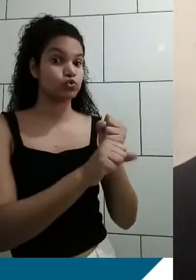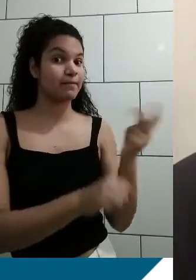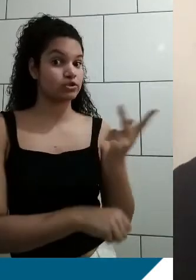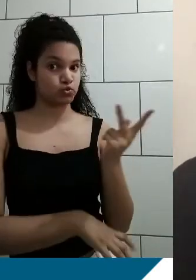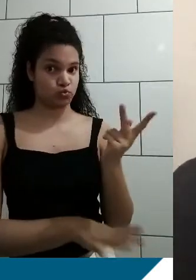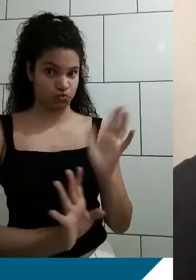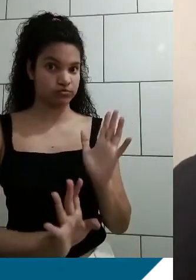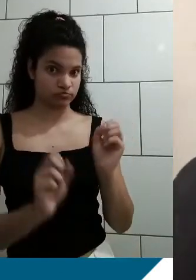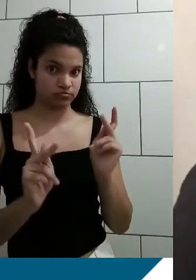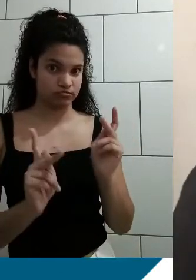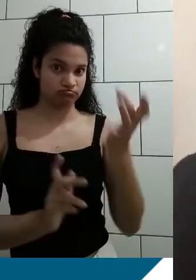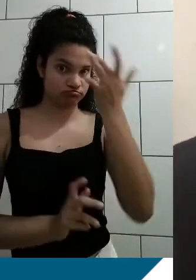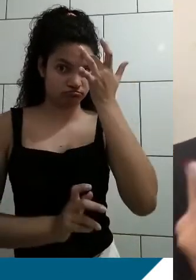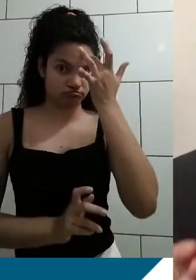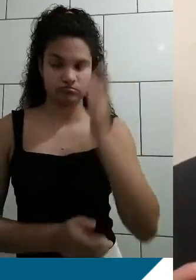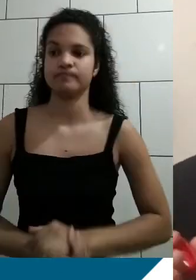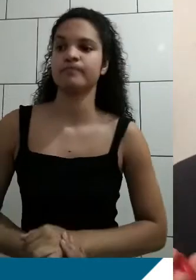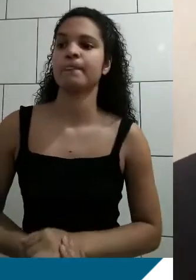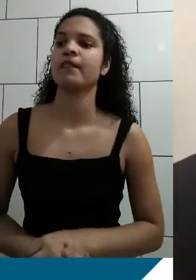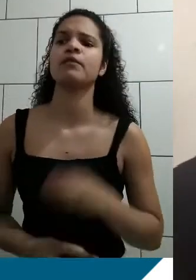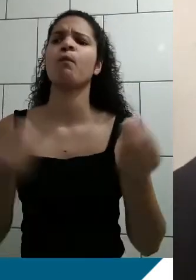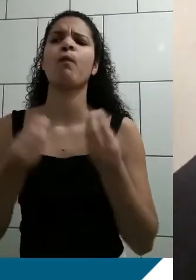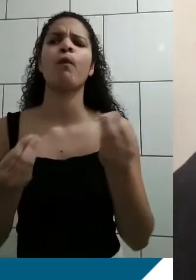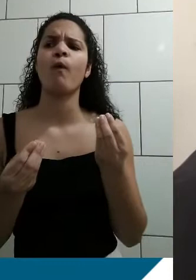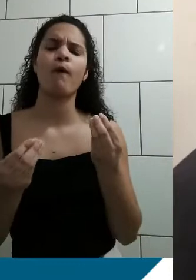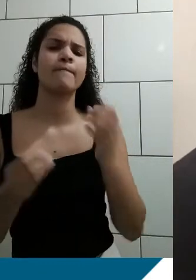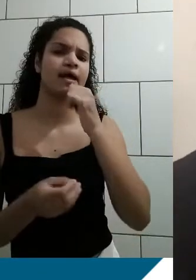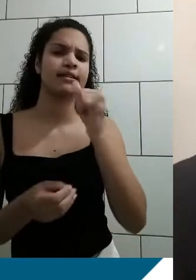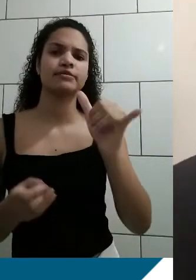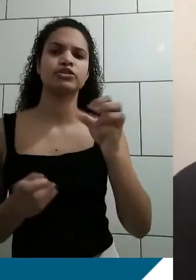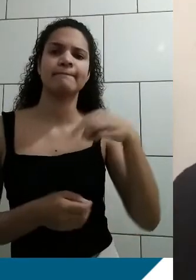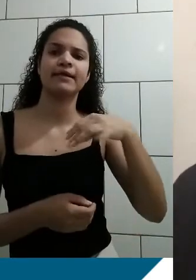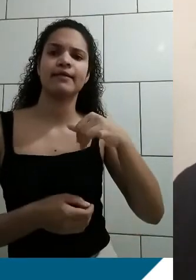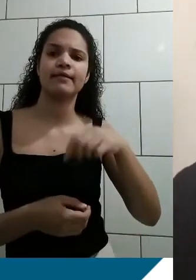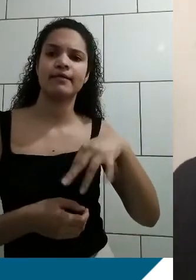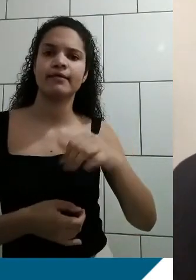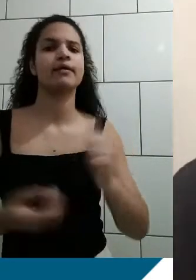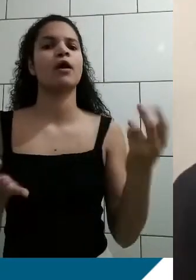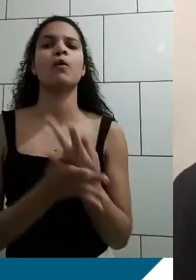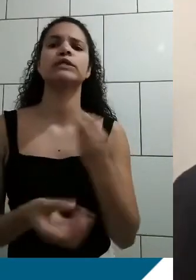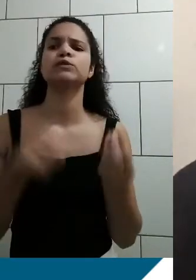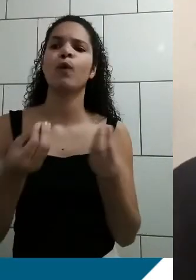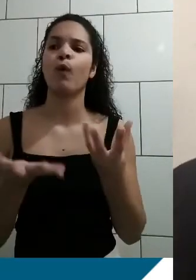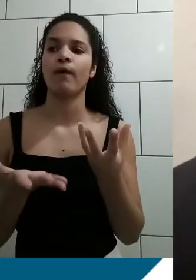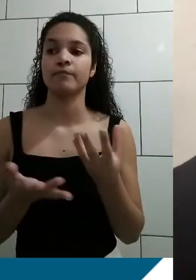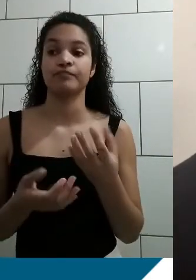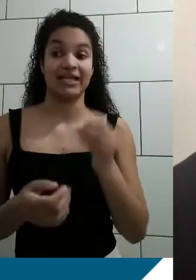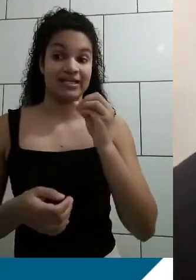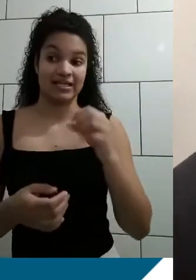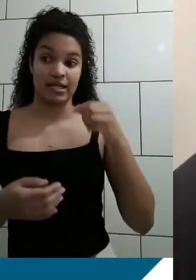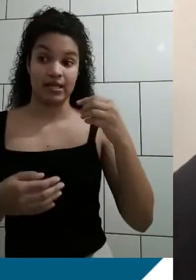não há perda de energia, ou seja, quando o sistema em questão não tem força dissipativa, né, como o atrito, como